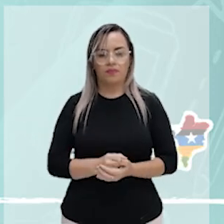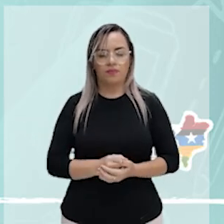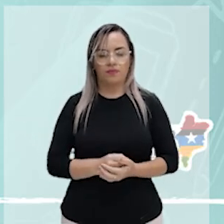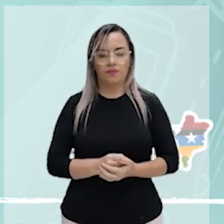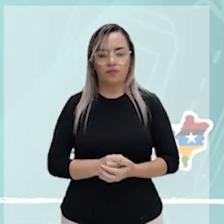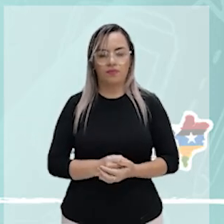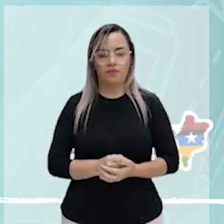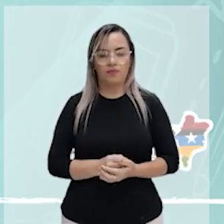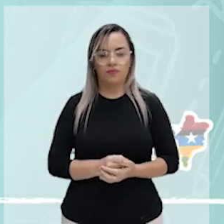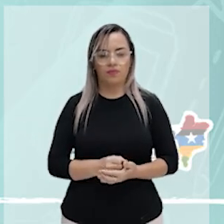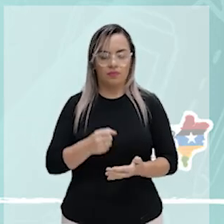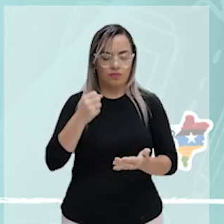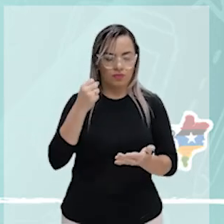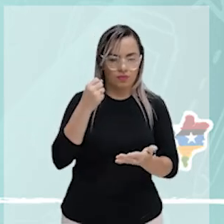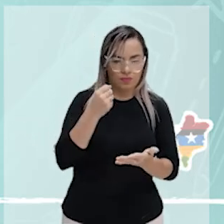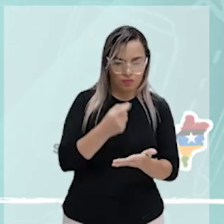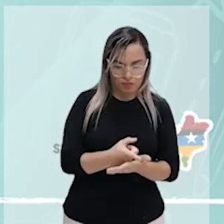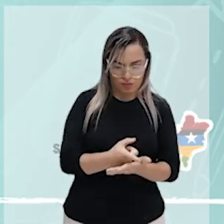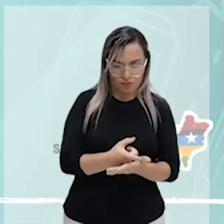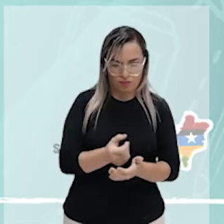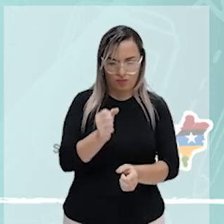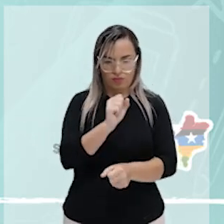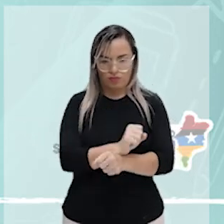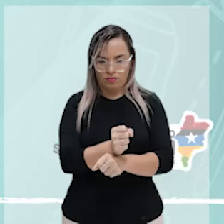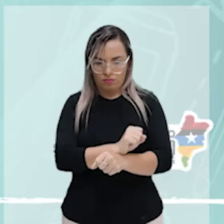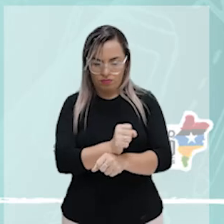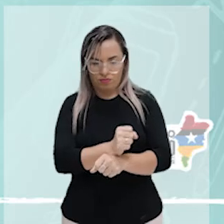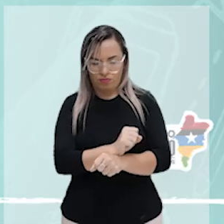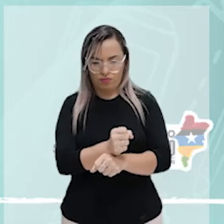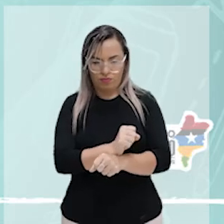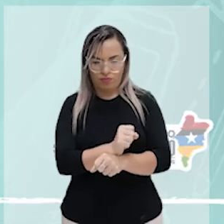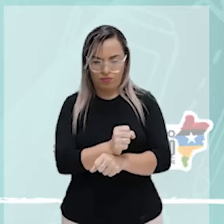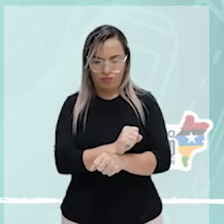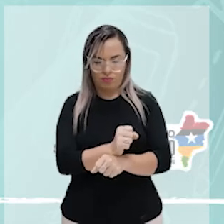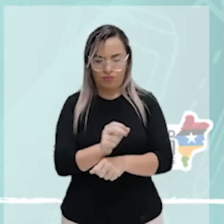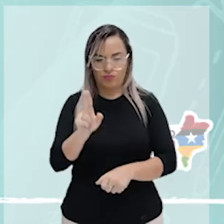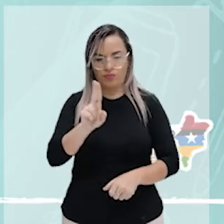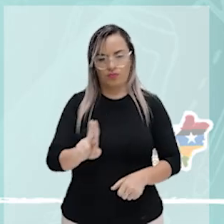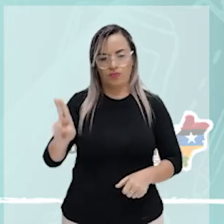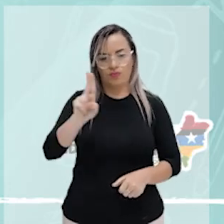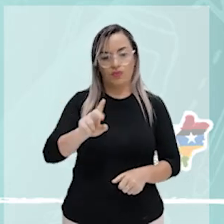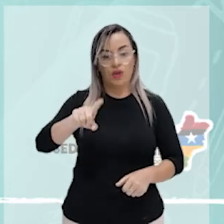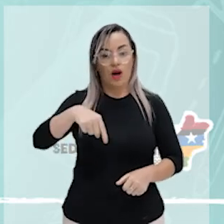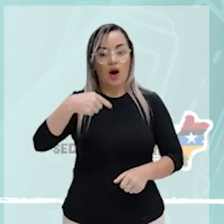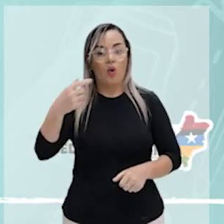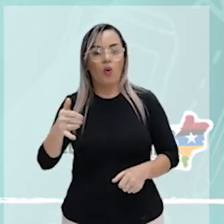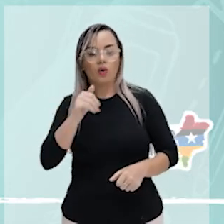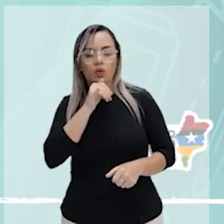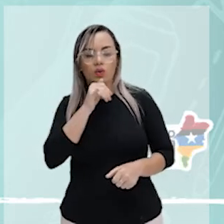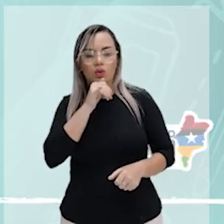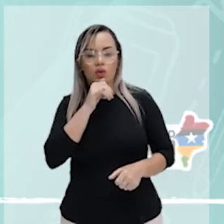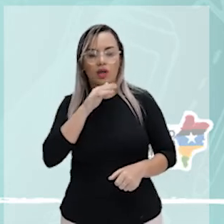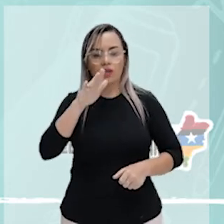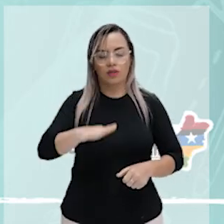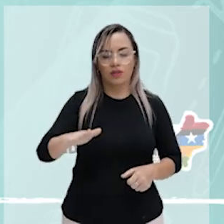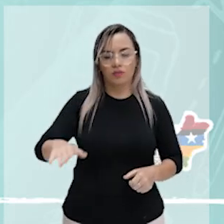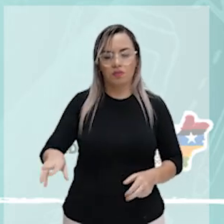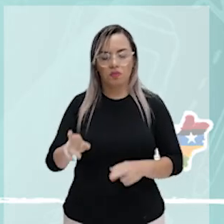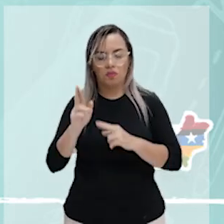moda! É uma locução. As crianças dormiam mais tarde, mais